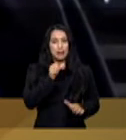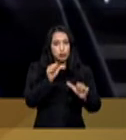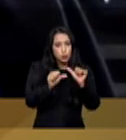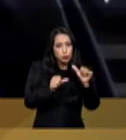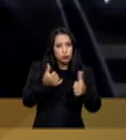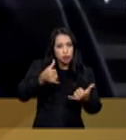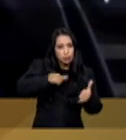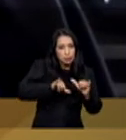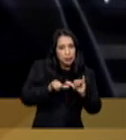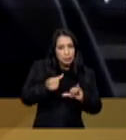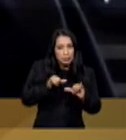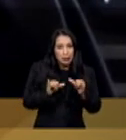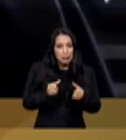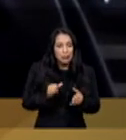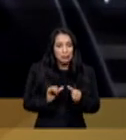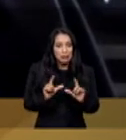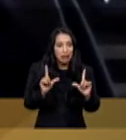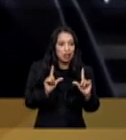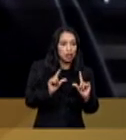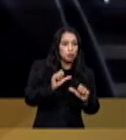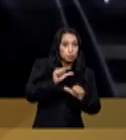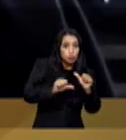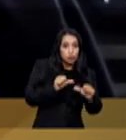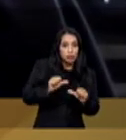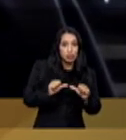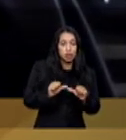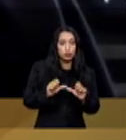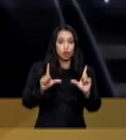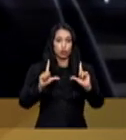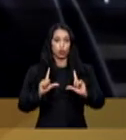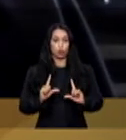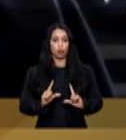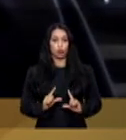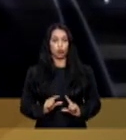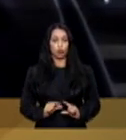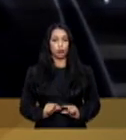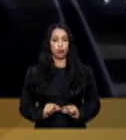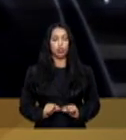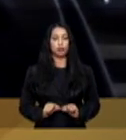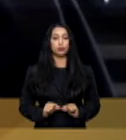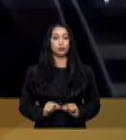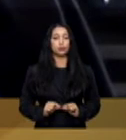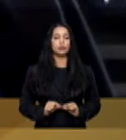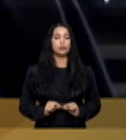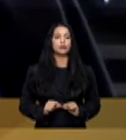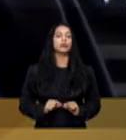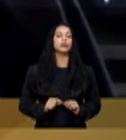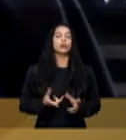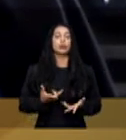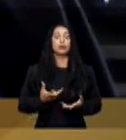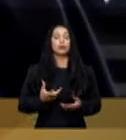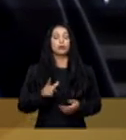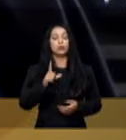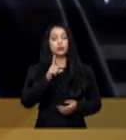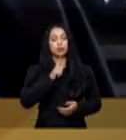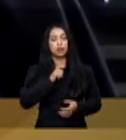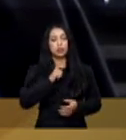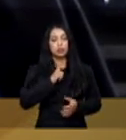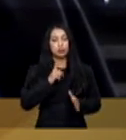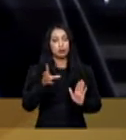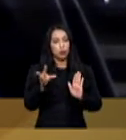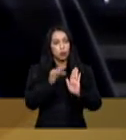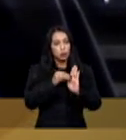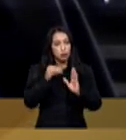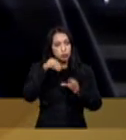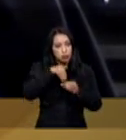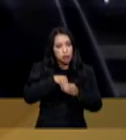modificando-lhe a qualidade ou reduzindo-lhe o valor nutritivo ou terapêutico. 2. Suprimindo total